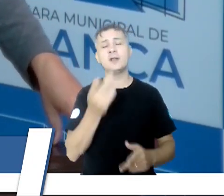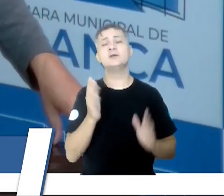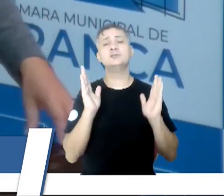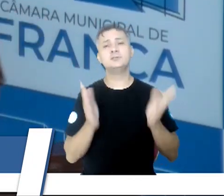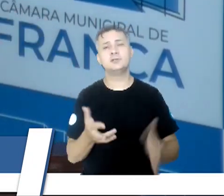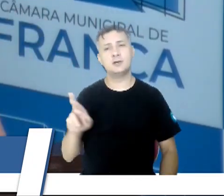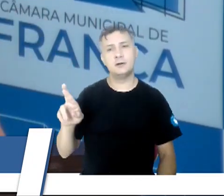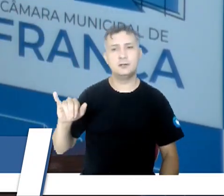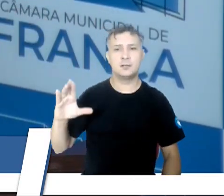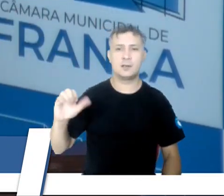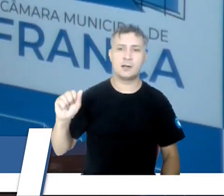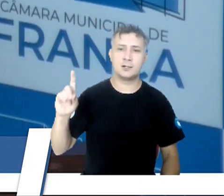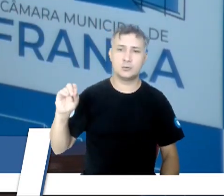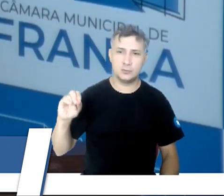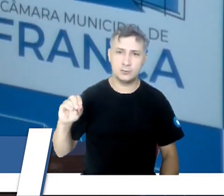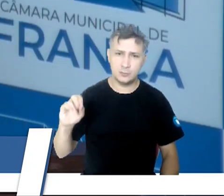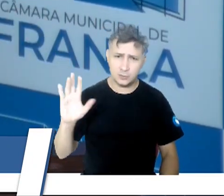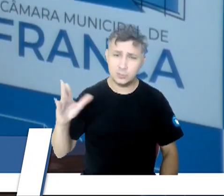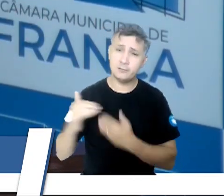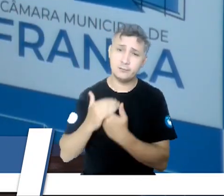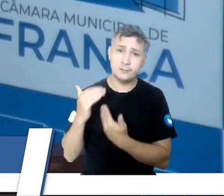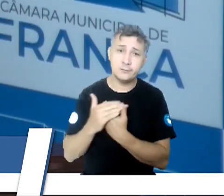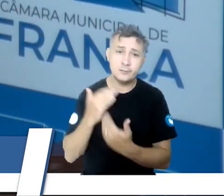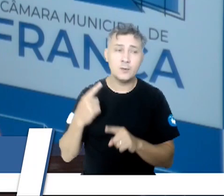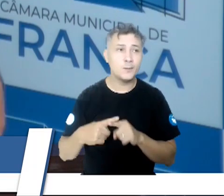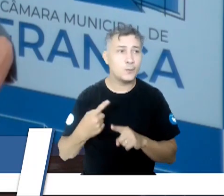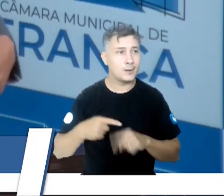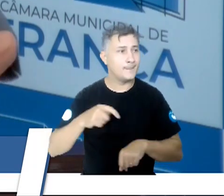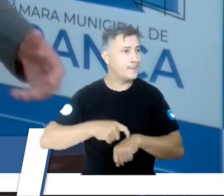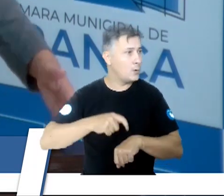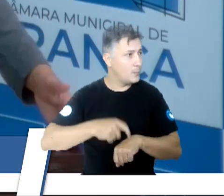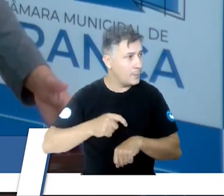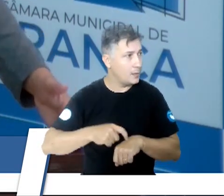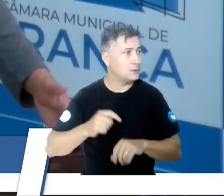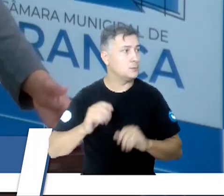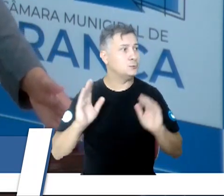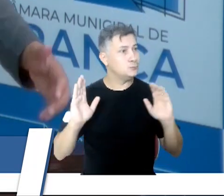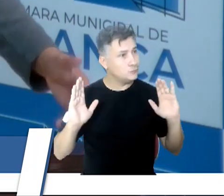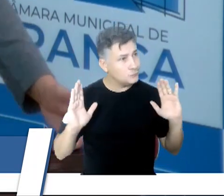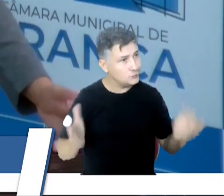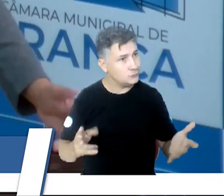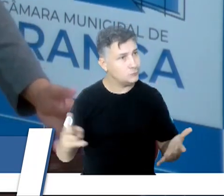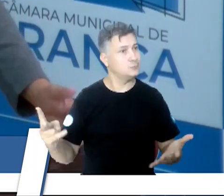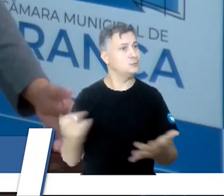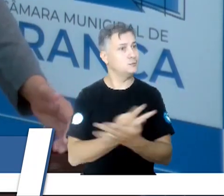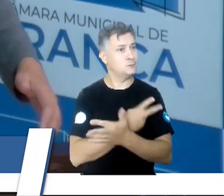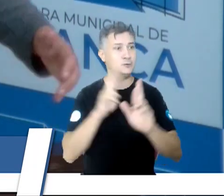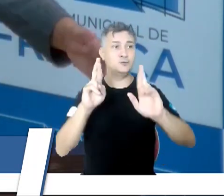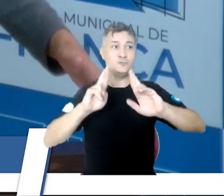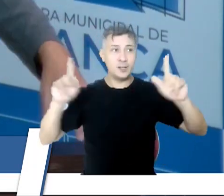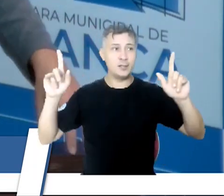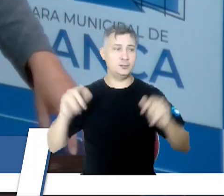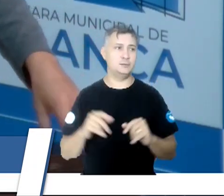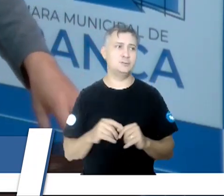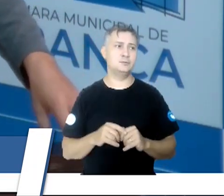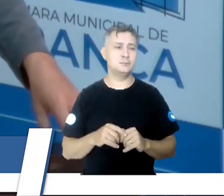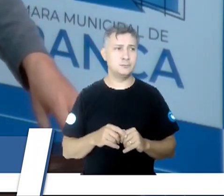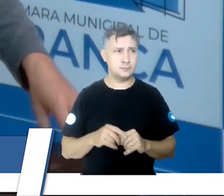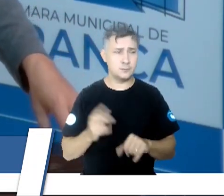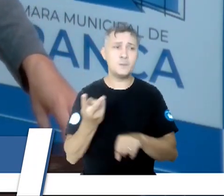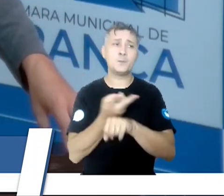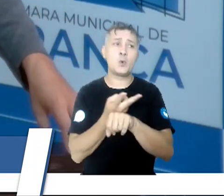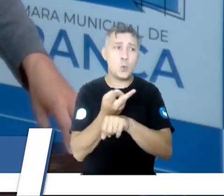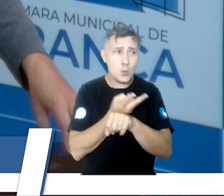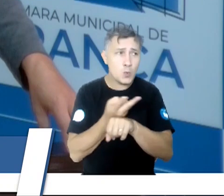me orientar, porque às vezes nesse momento é uma situação diferente, então a gente busca o conhecimento